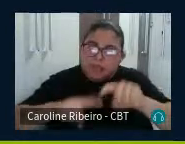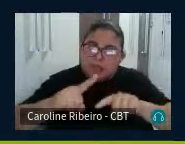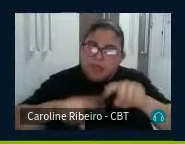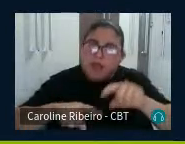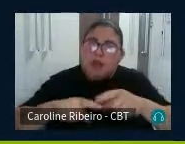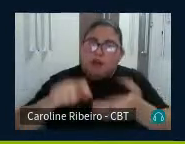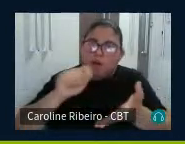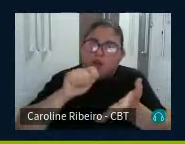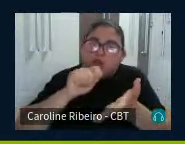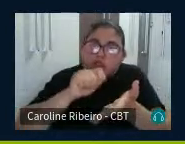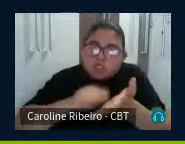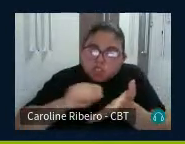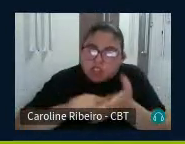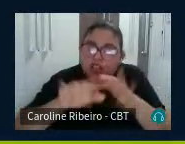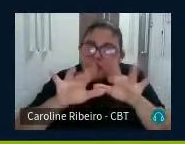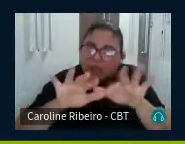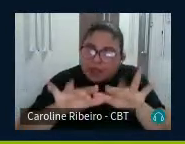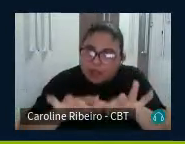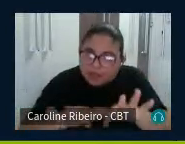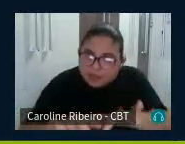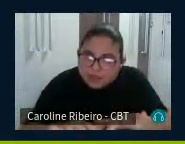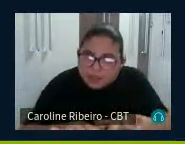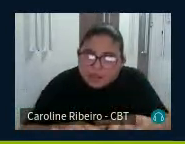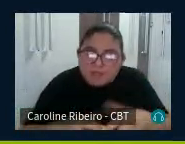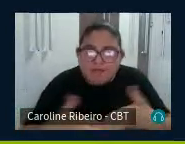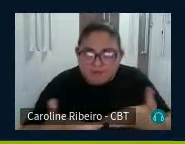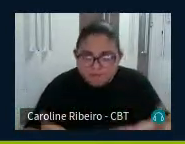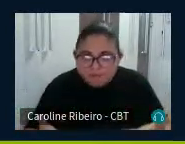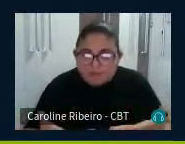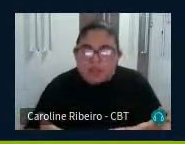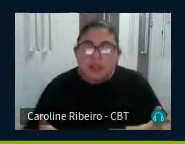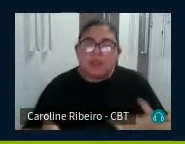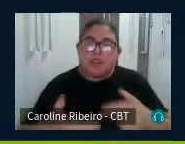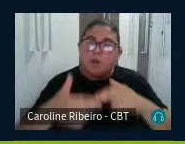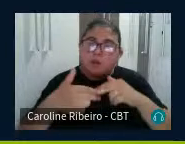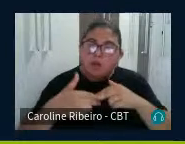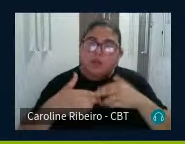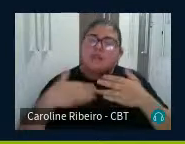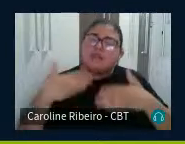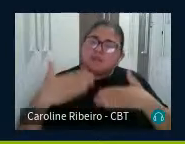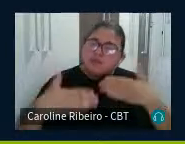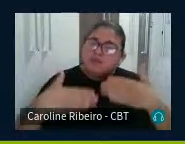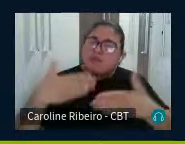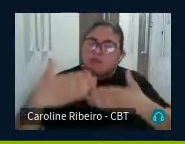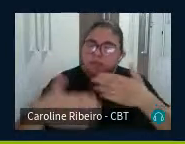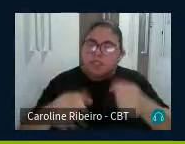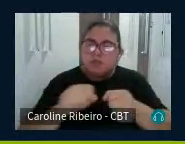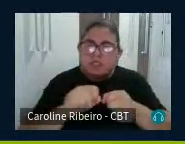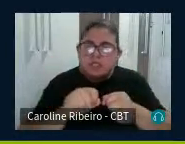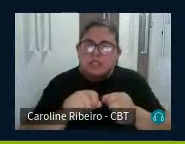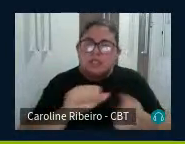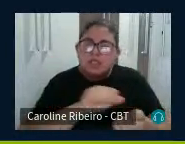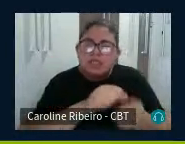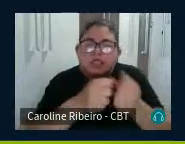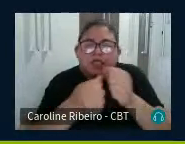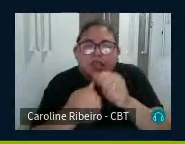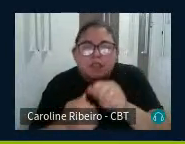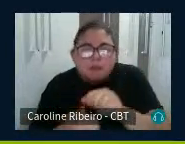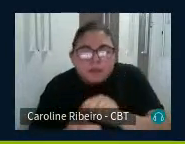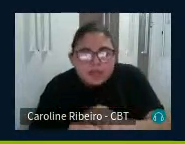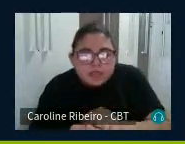escrita para esse aluno. Então, são essas questões de pequenas adaptações,